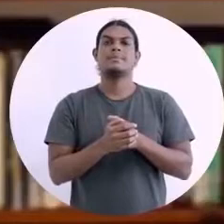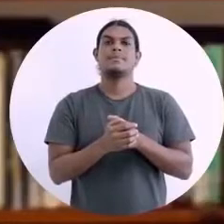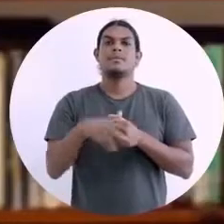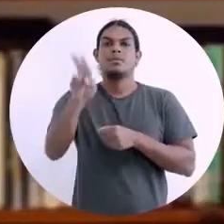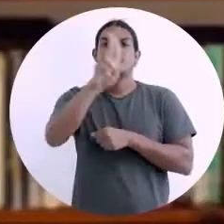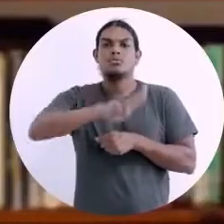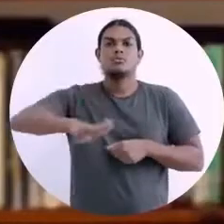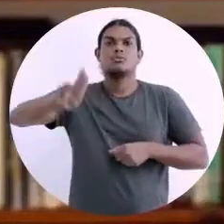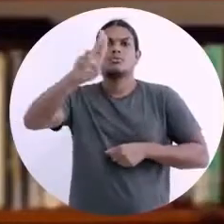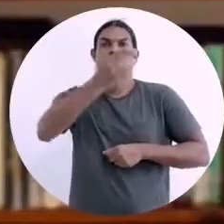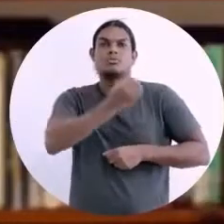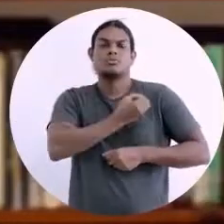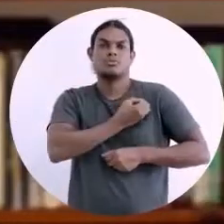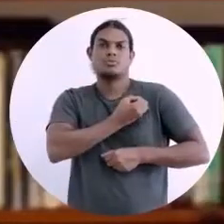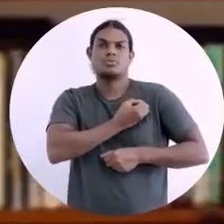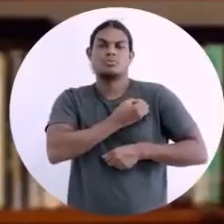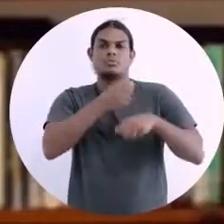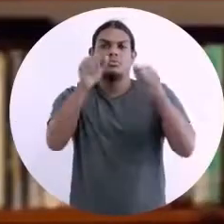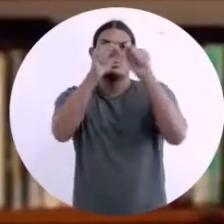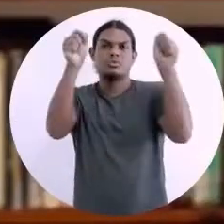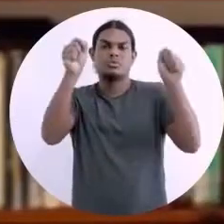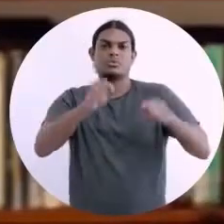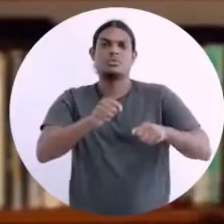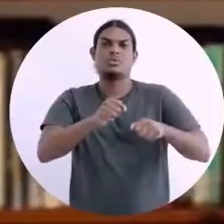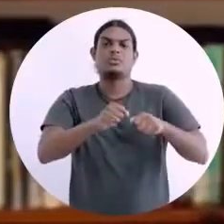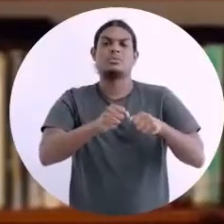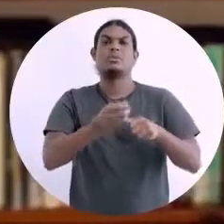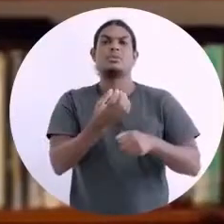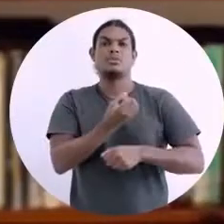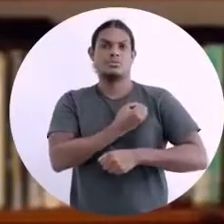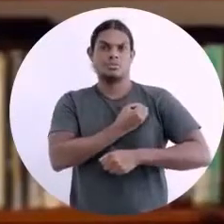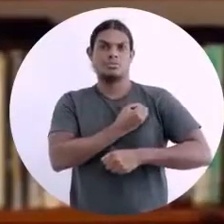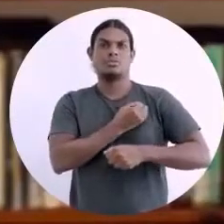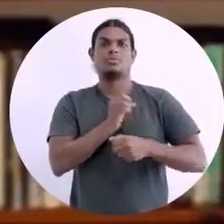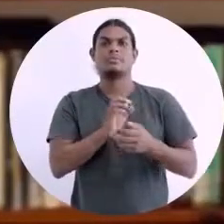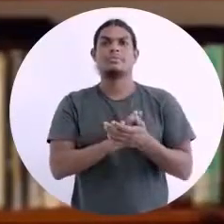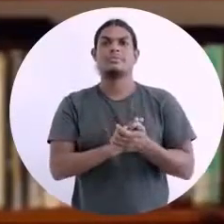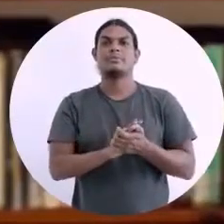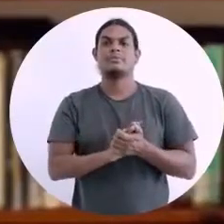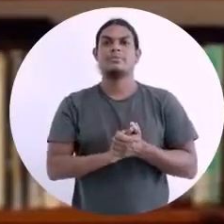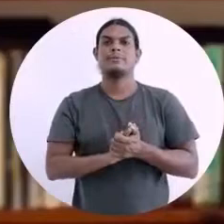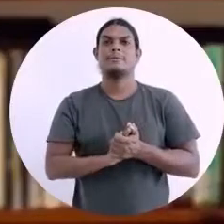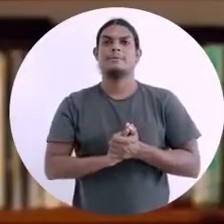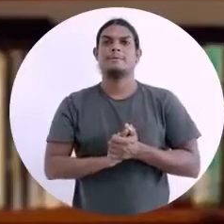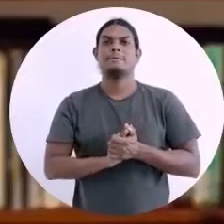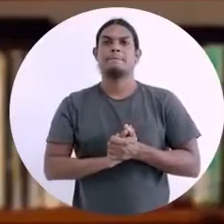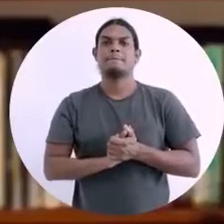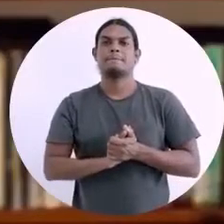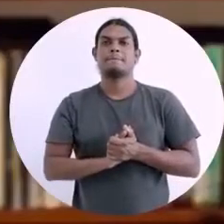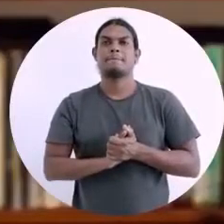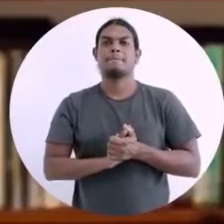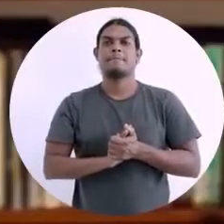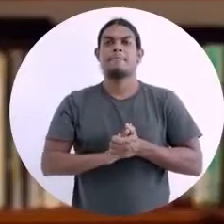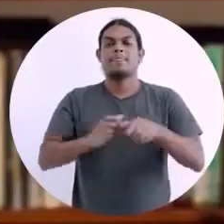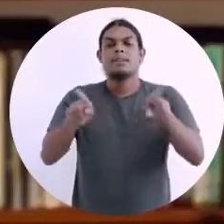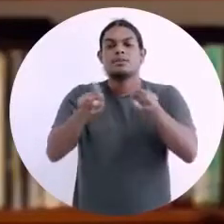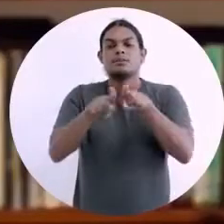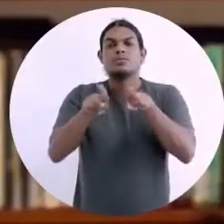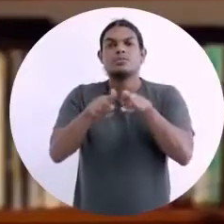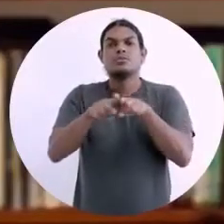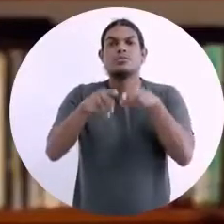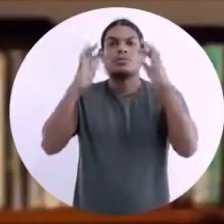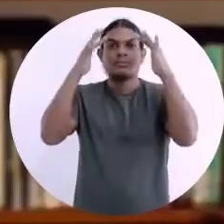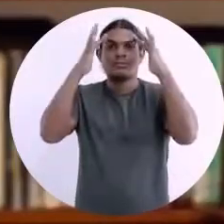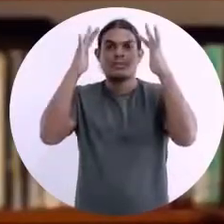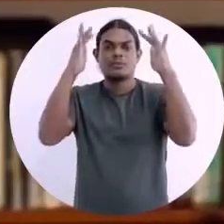um sistema decimal. E aí ele partiu de um pressuposto filosófico e decimal.